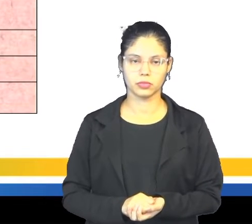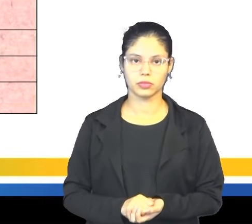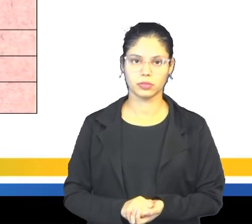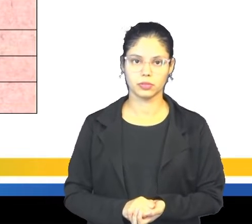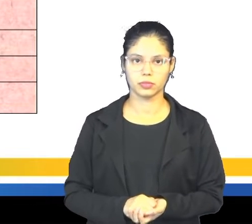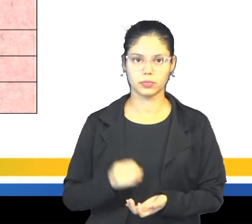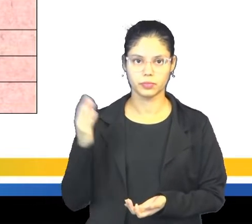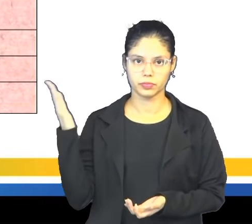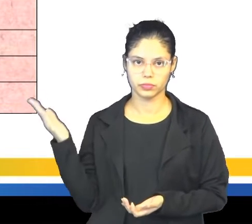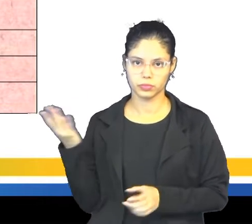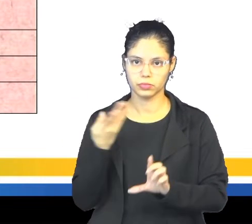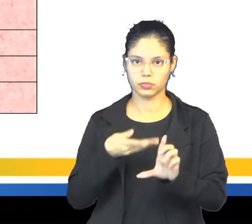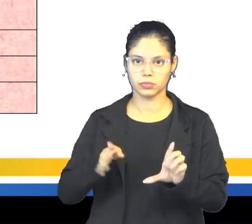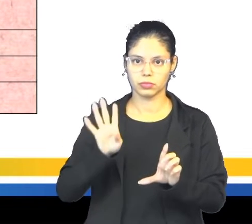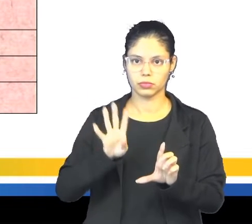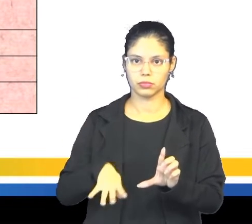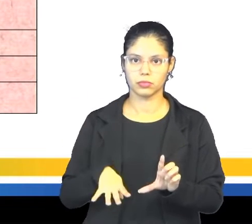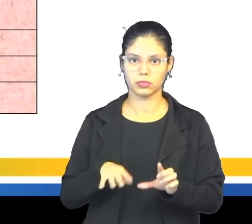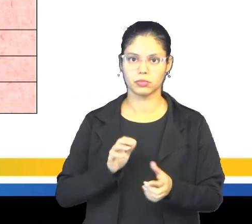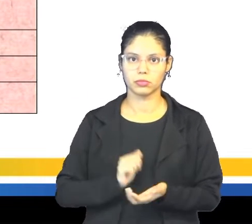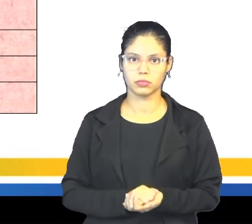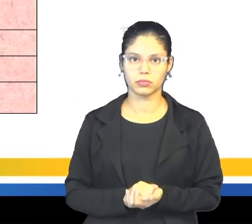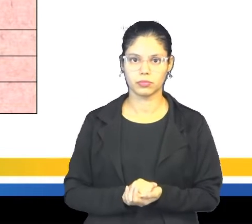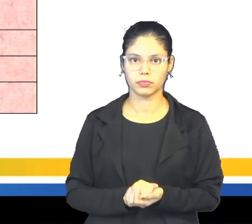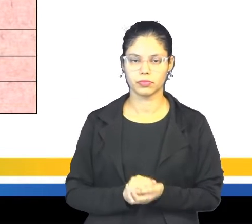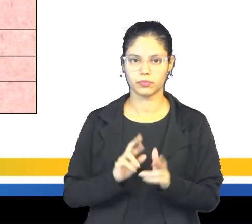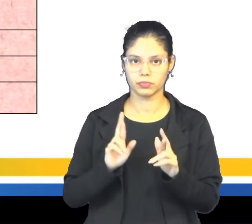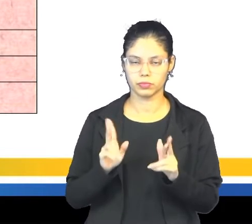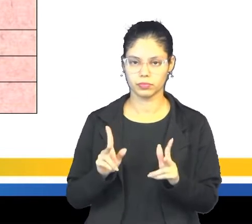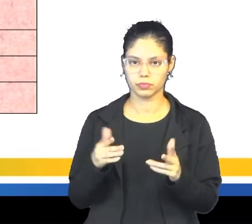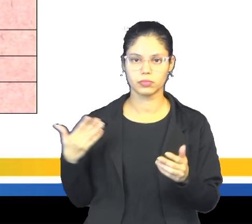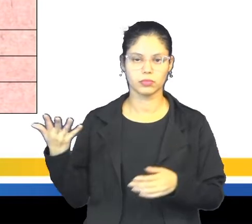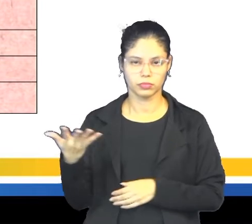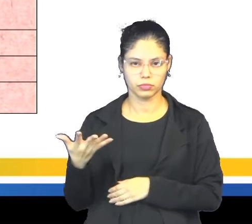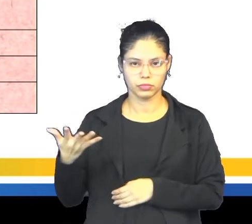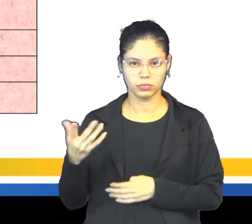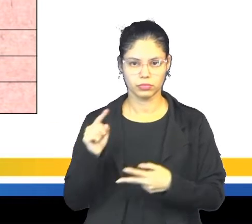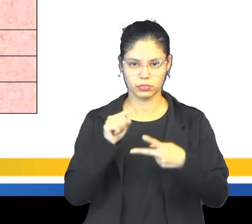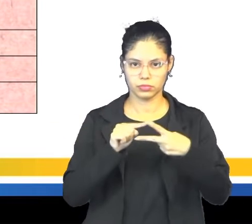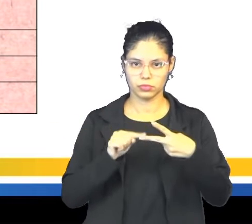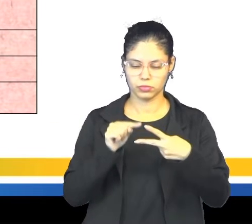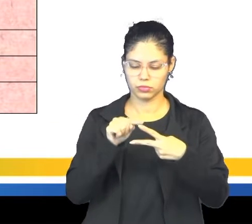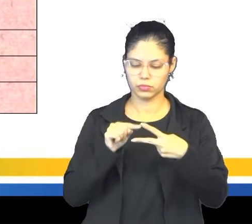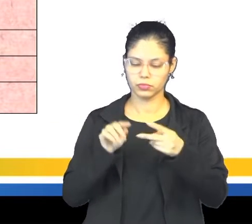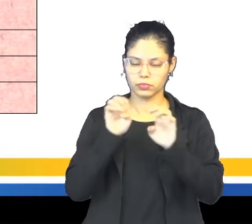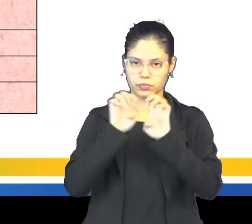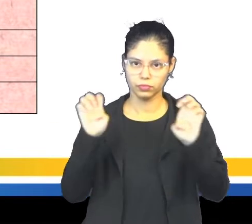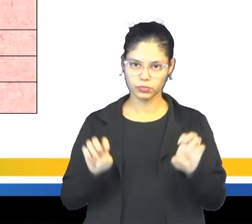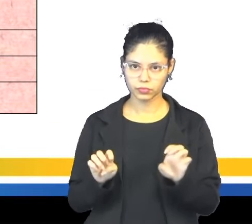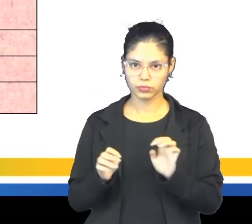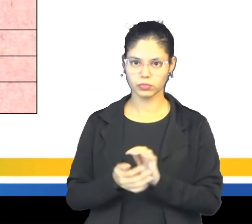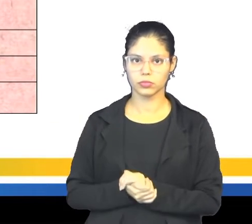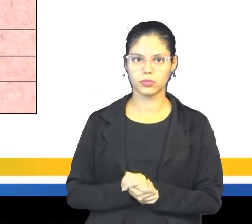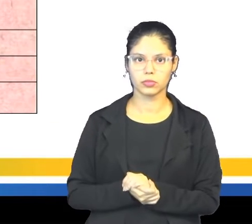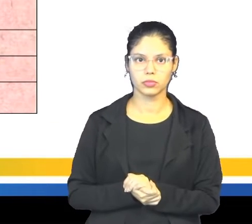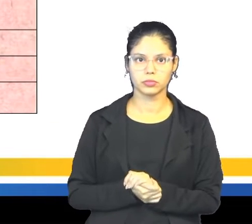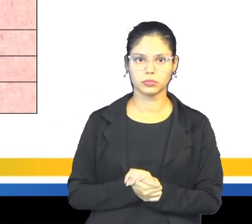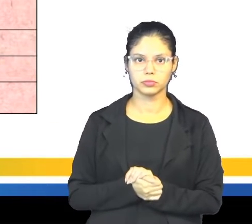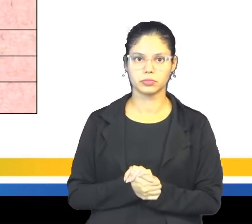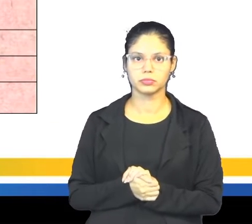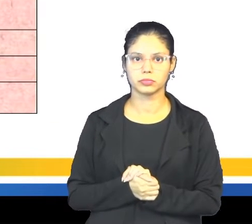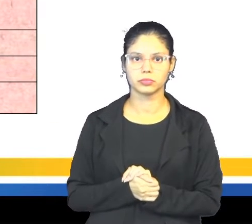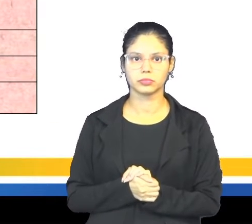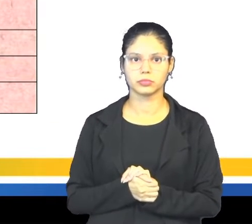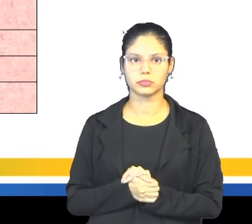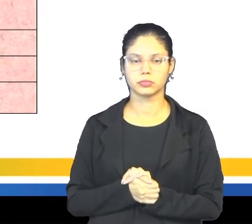Nós temos o will e o going to. Nós temos uma diferença básica entre essas duas estruturas, né? Com o will, você